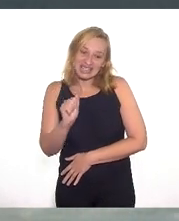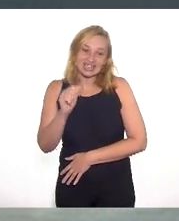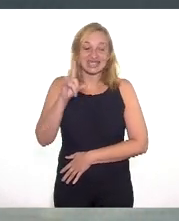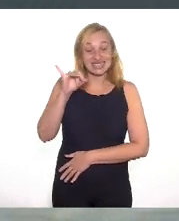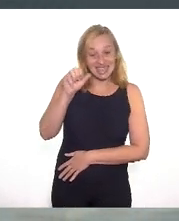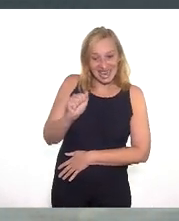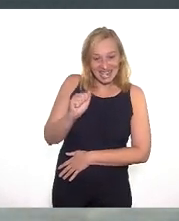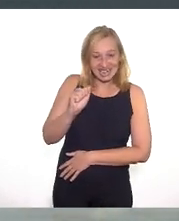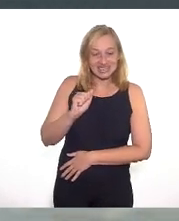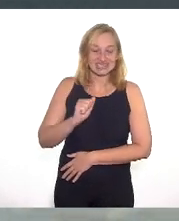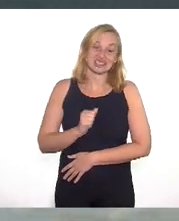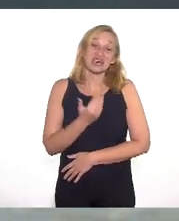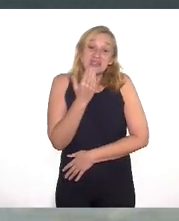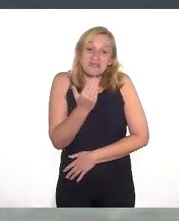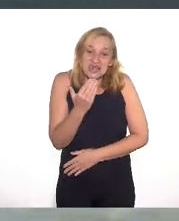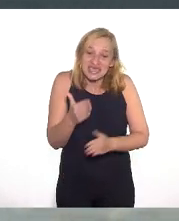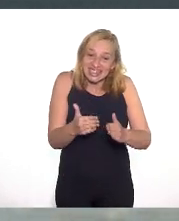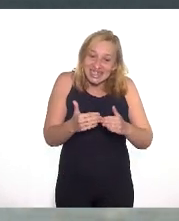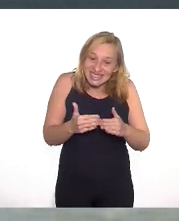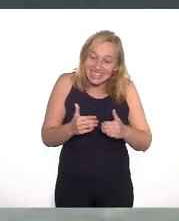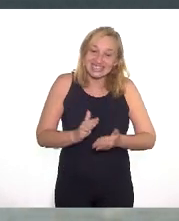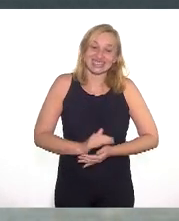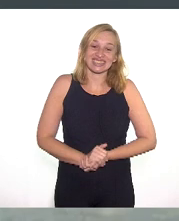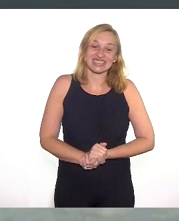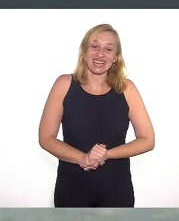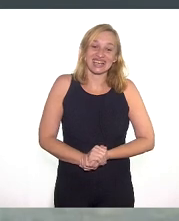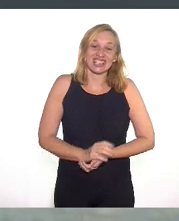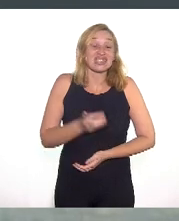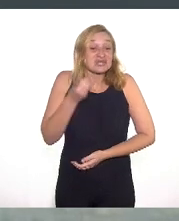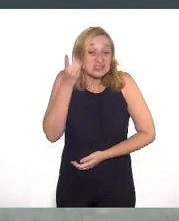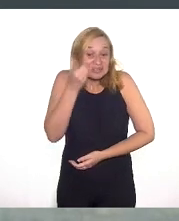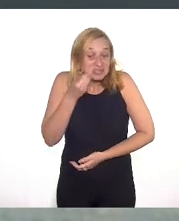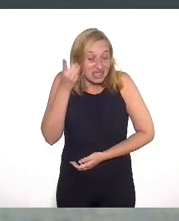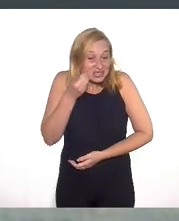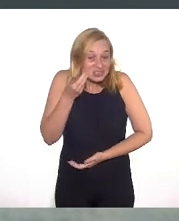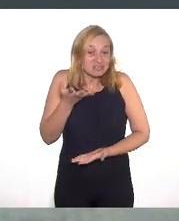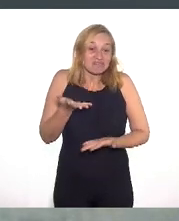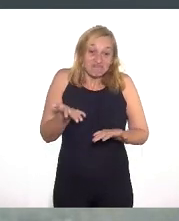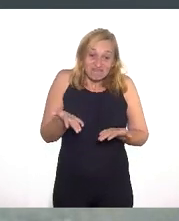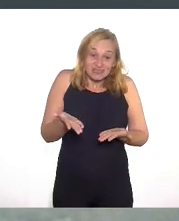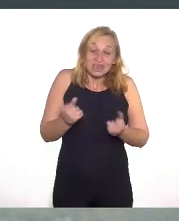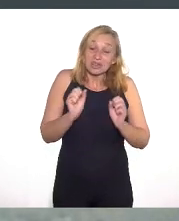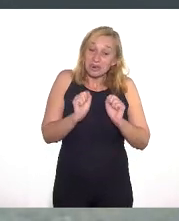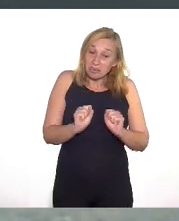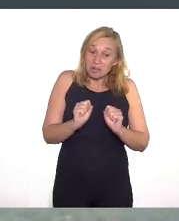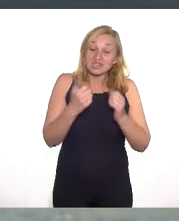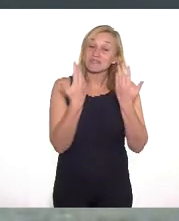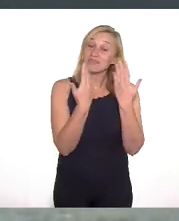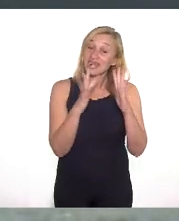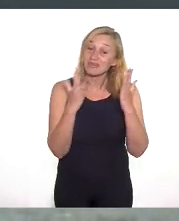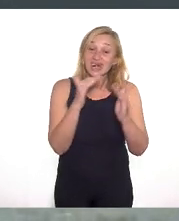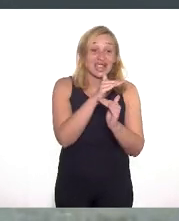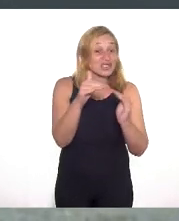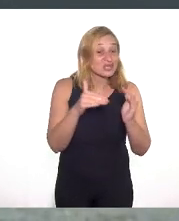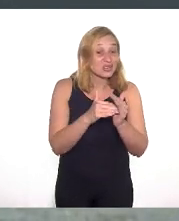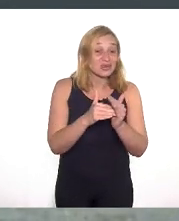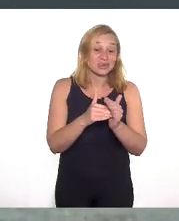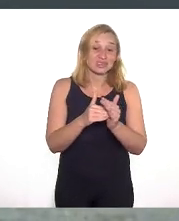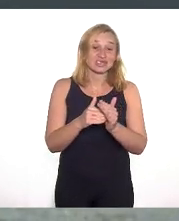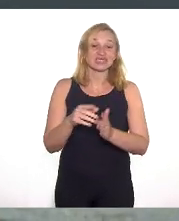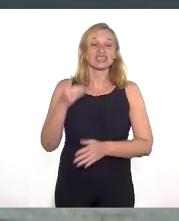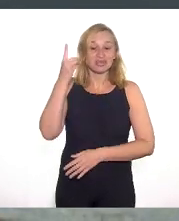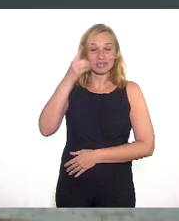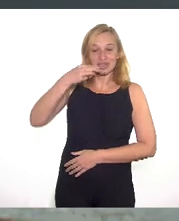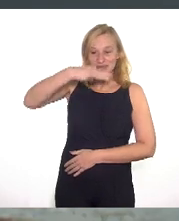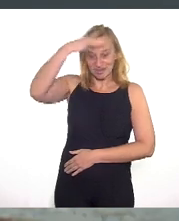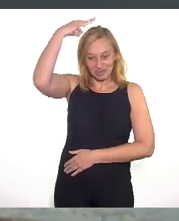Célia, e pedir licença aos parlamentares, os deputados, para que eu possa saudar todos na figura do deputado